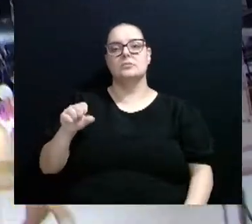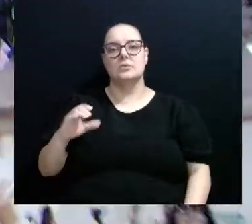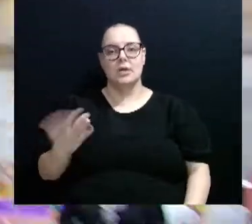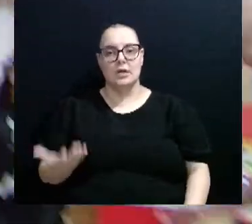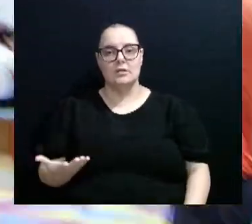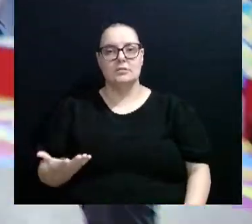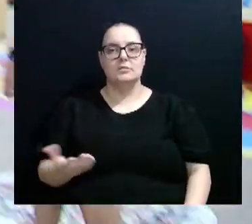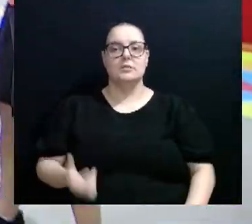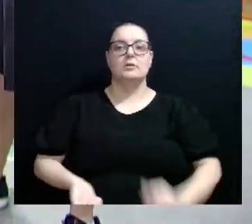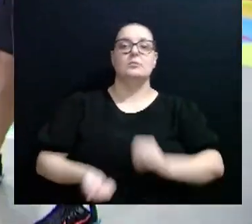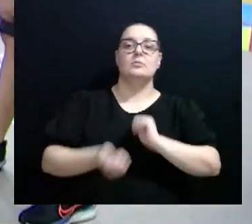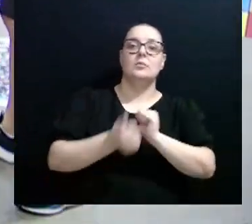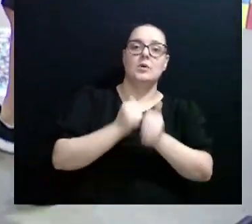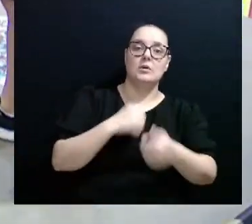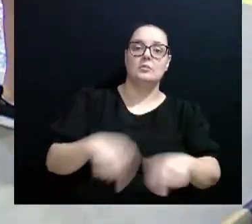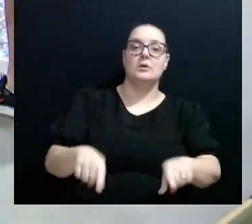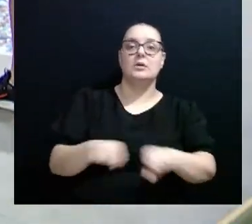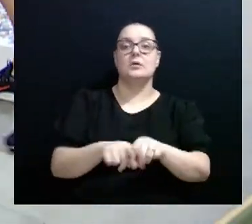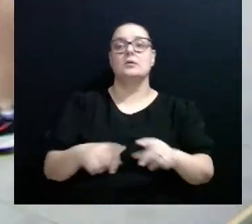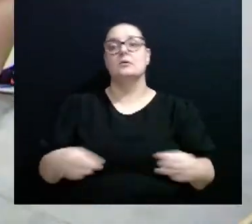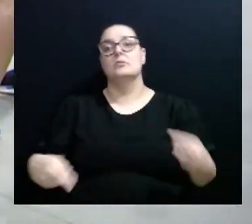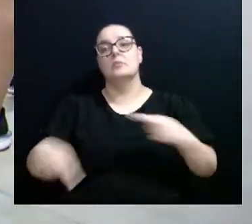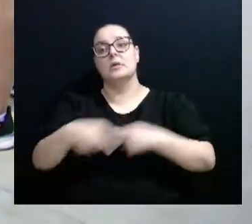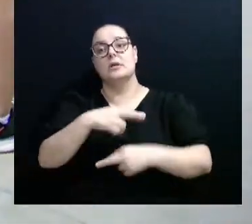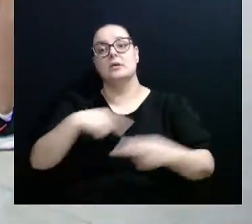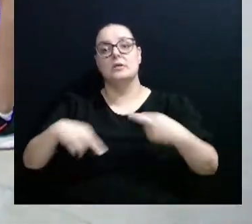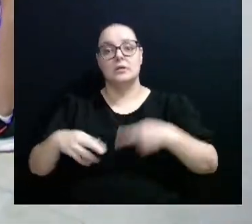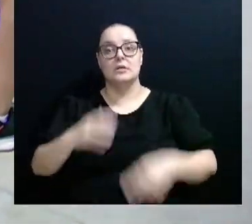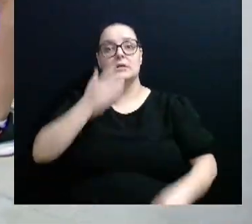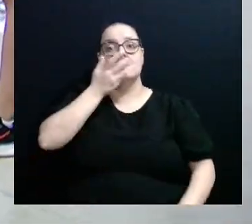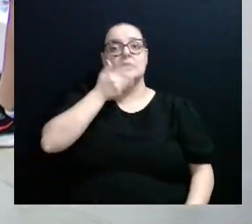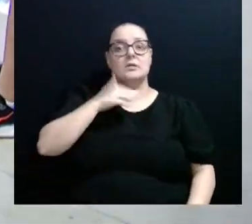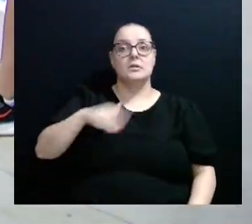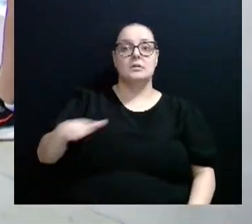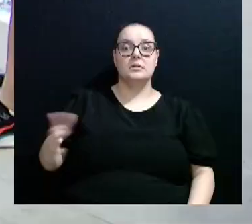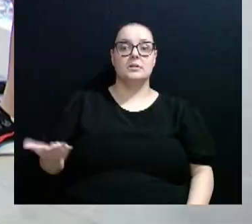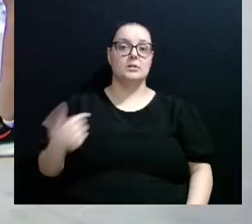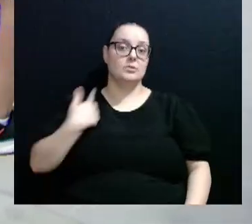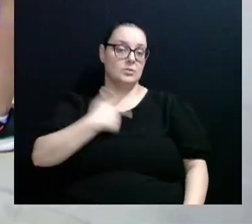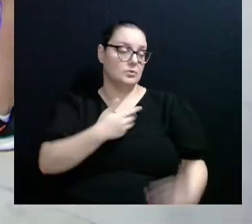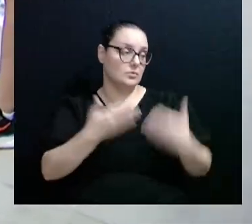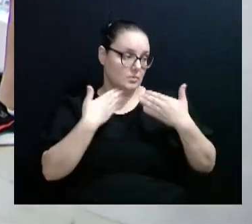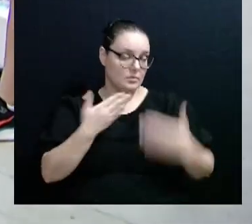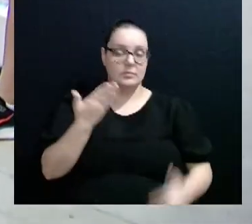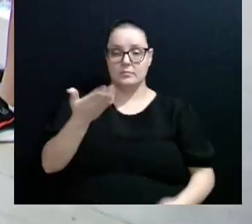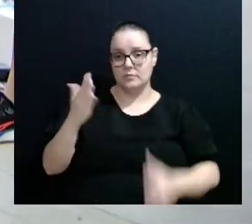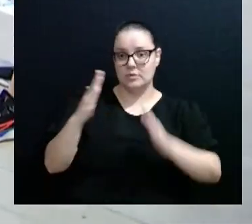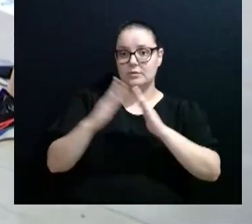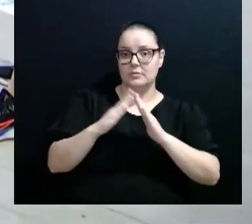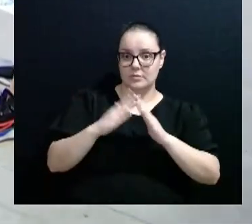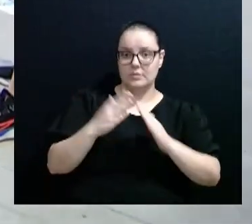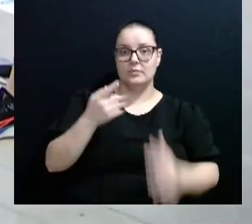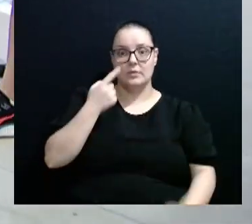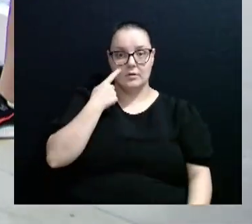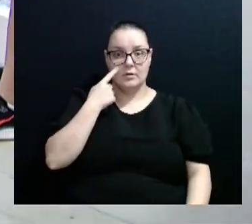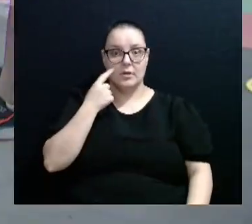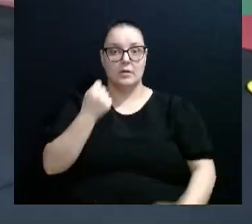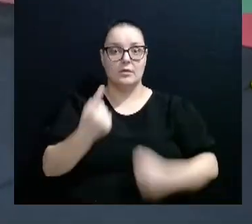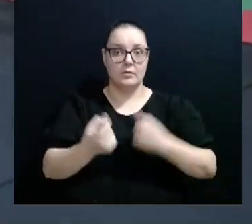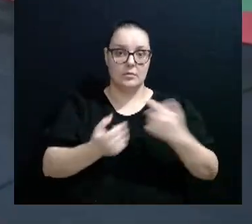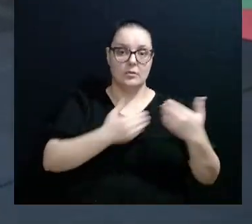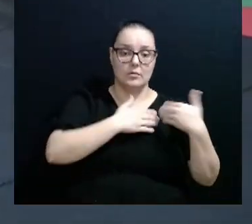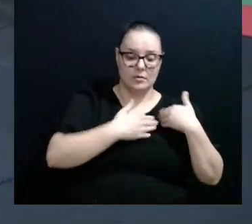esporte e também para as relações, inclusive das crianças? A gente conversou e daqui a pouquinho você aí de casa vai ver com alguns responsáveis